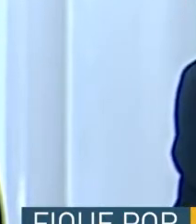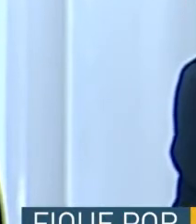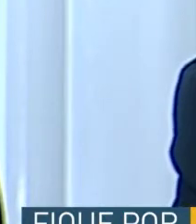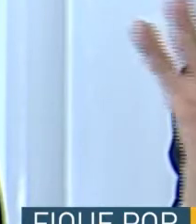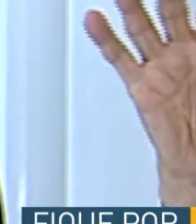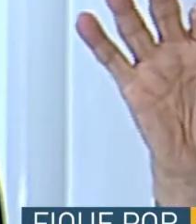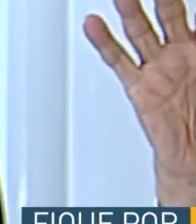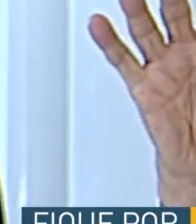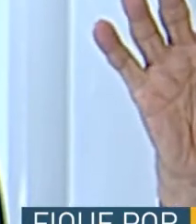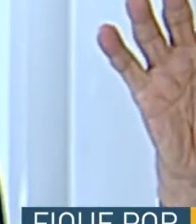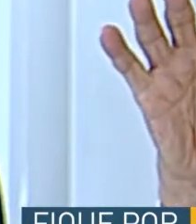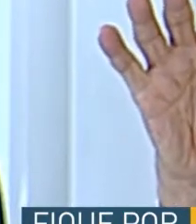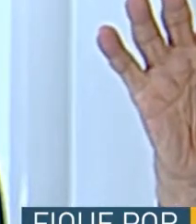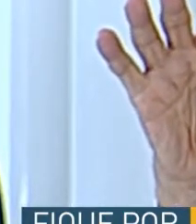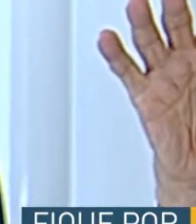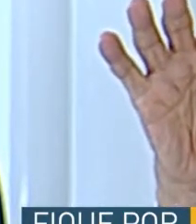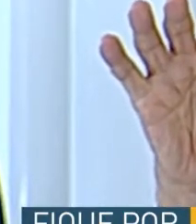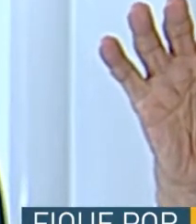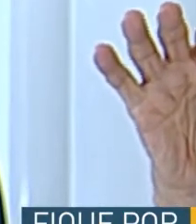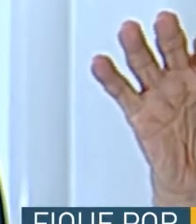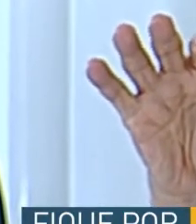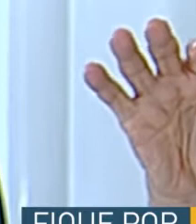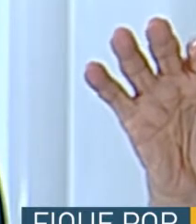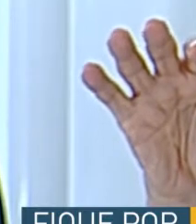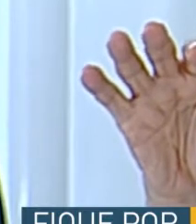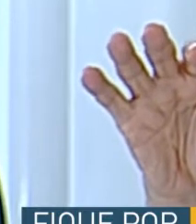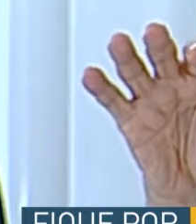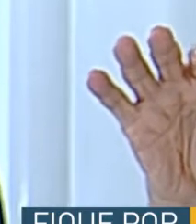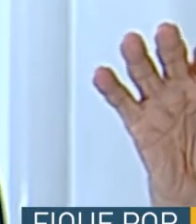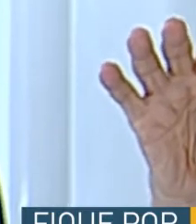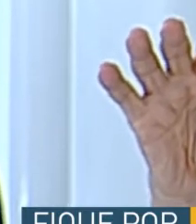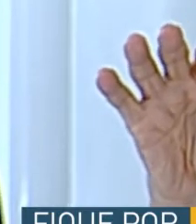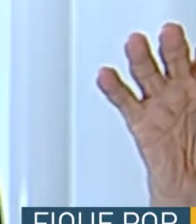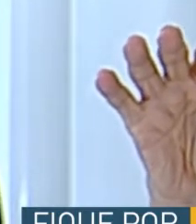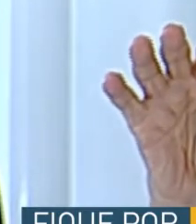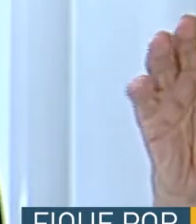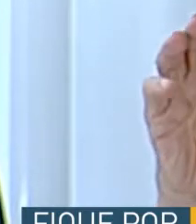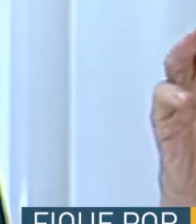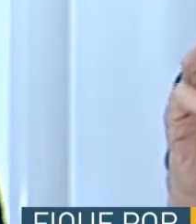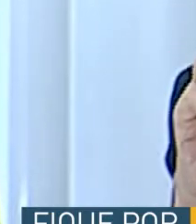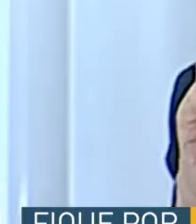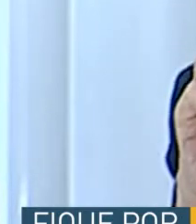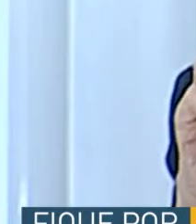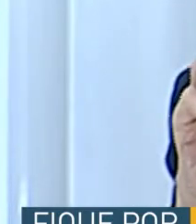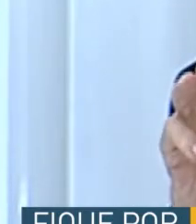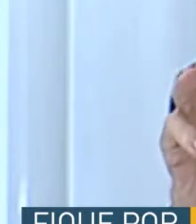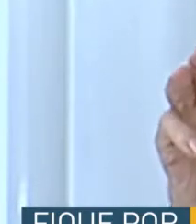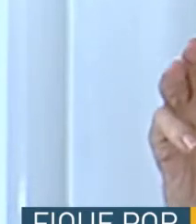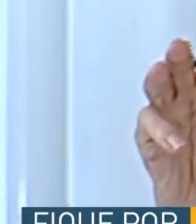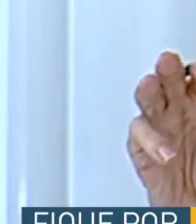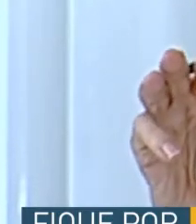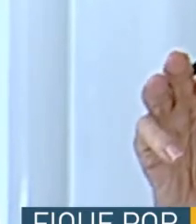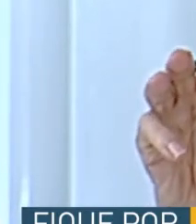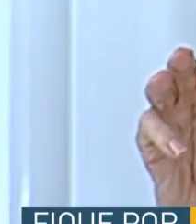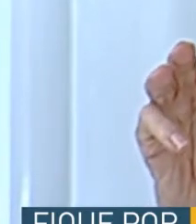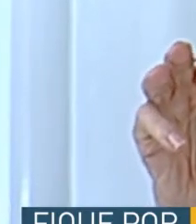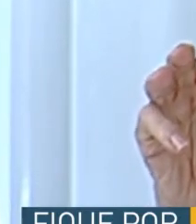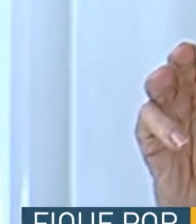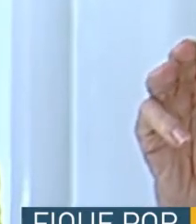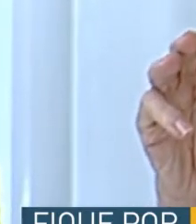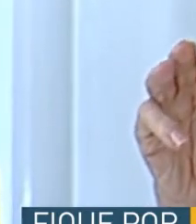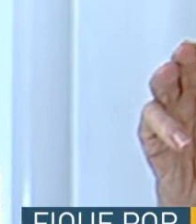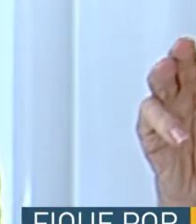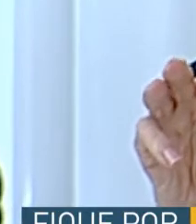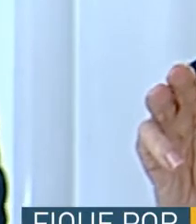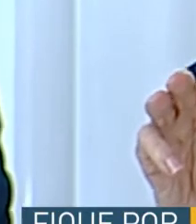55%. A continuar nessa trajetória, nós chegaremos em 10 anos a Previdência e